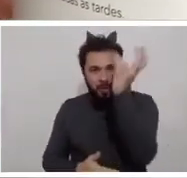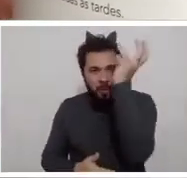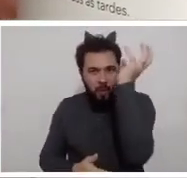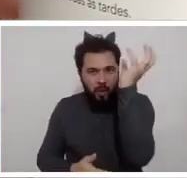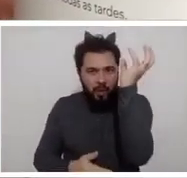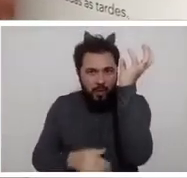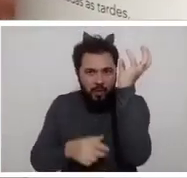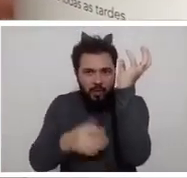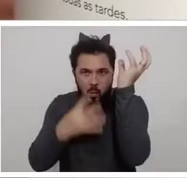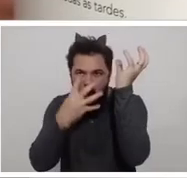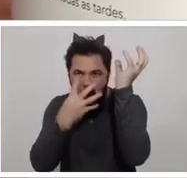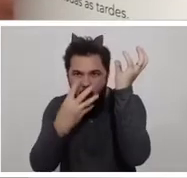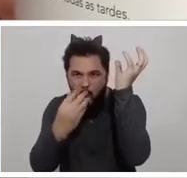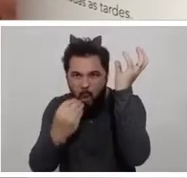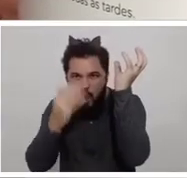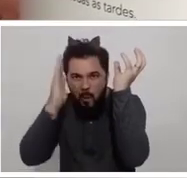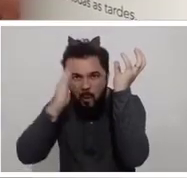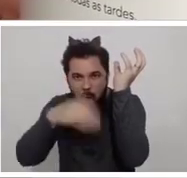mesmo